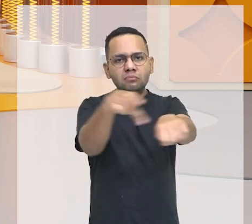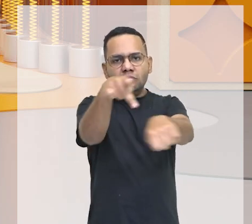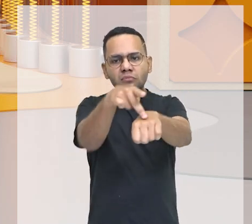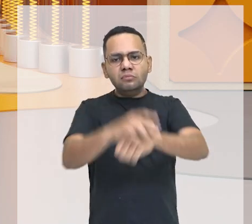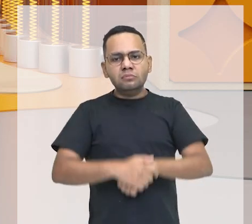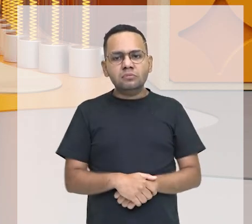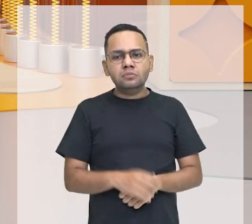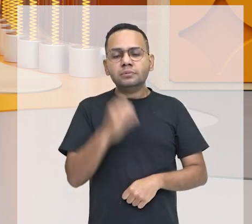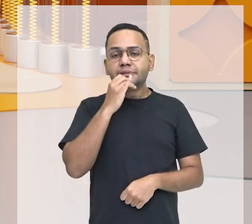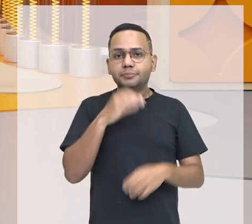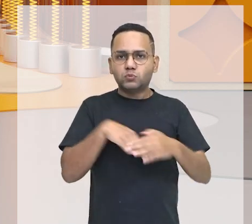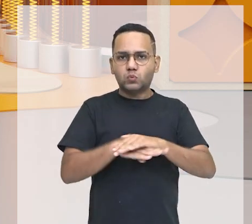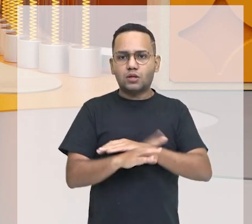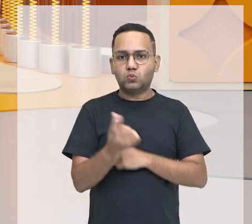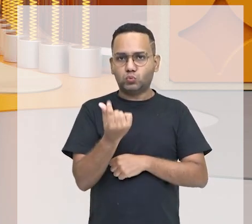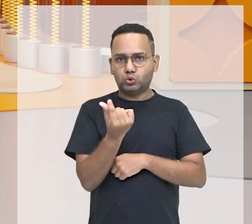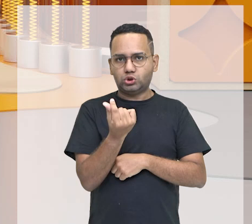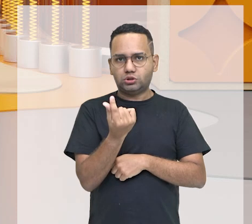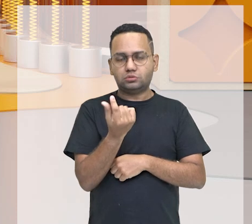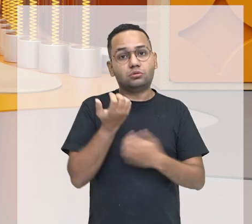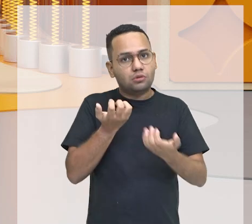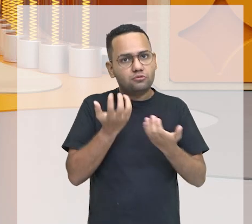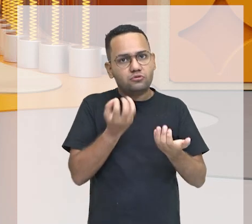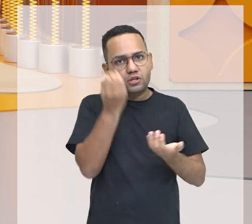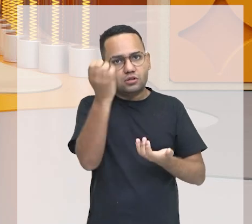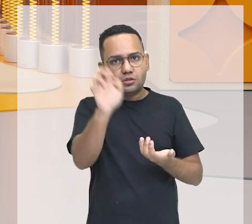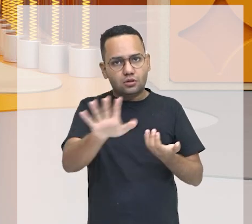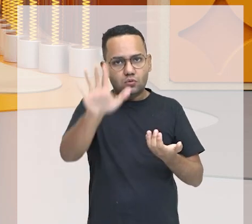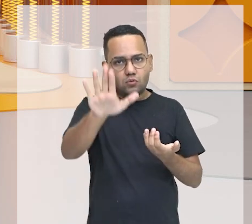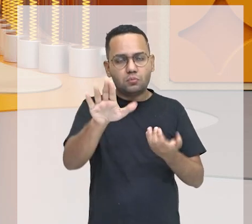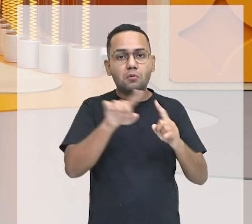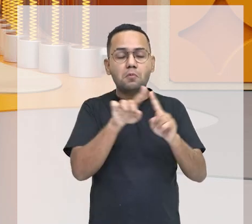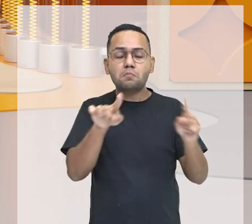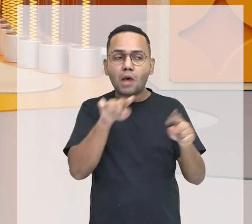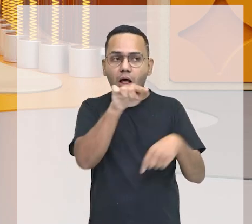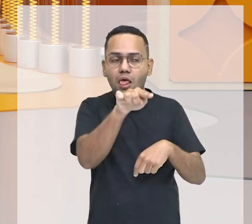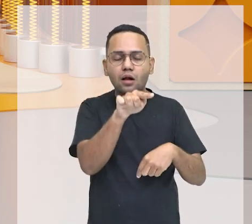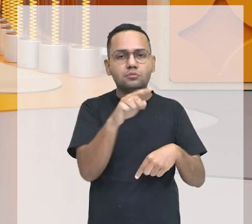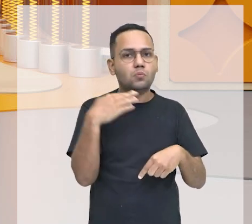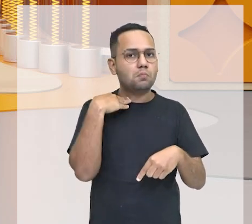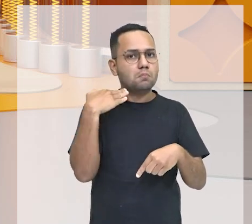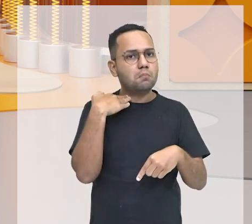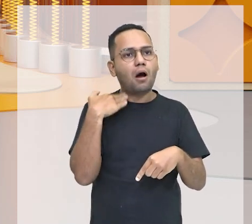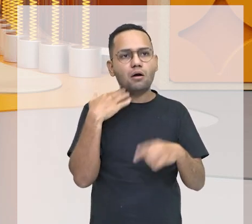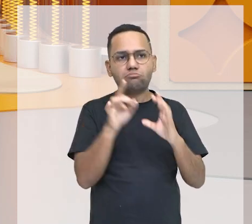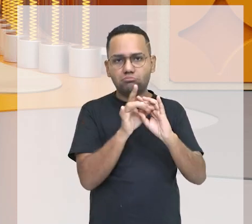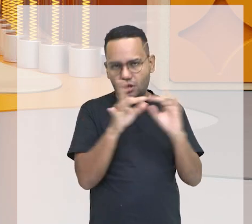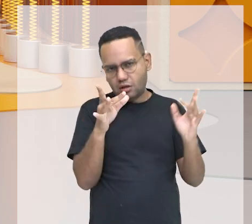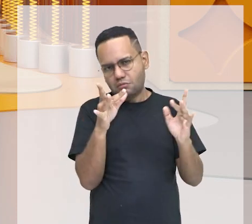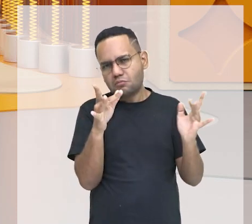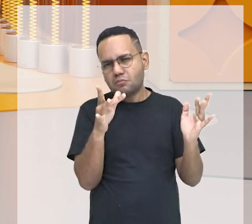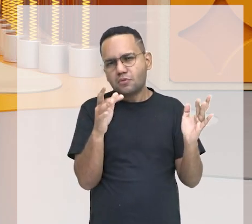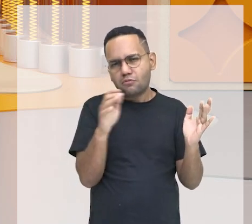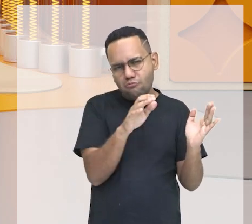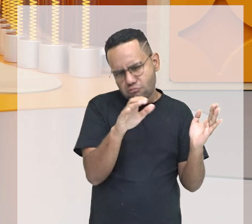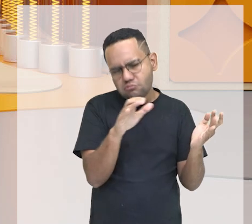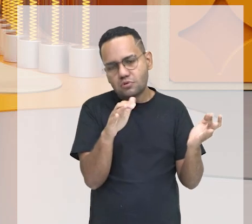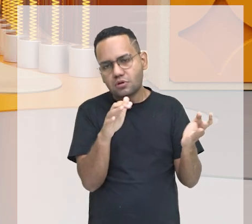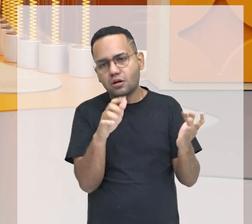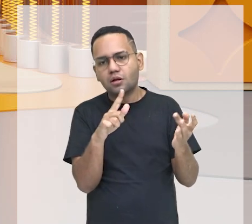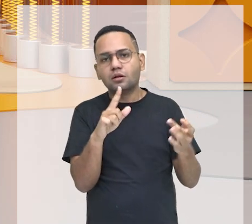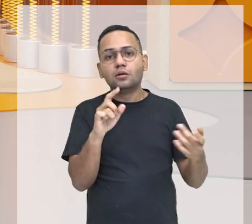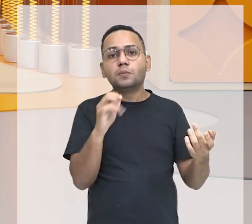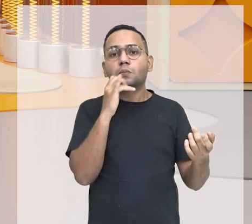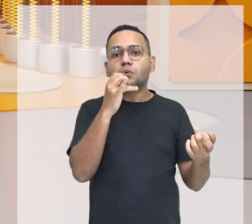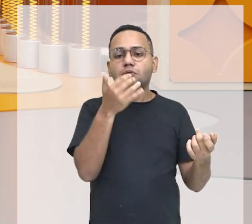poupança para viajar pela Europa. E aí eu abro uma conta nesse banco, deposito lá, digamos que 10 mil reais.